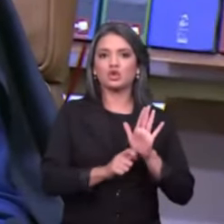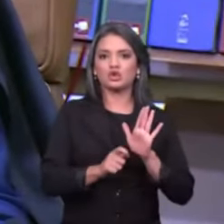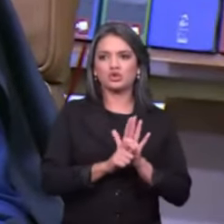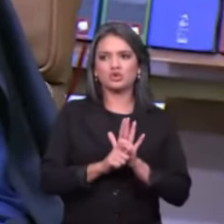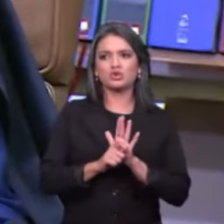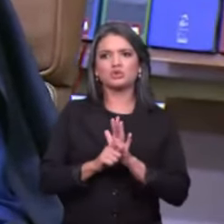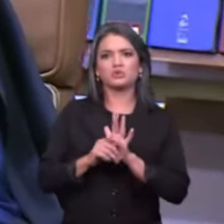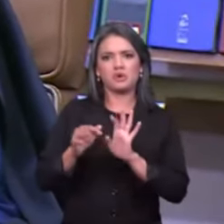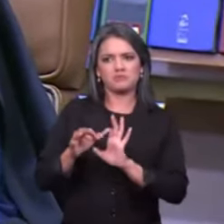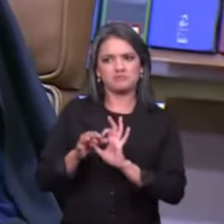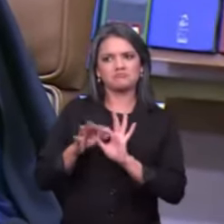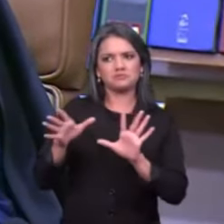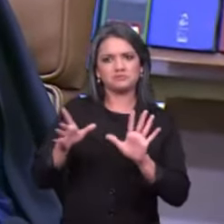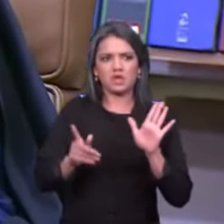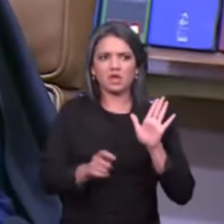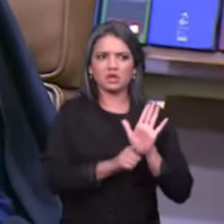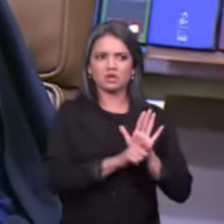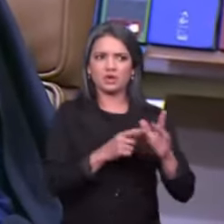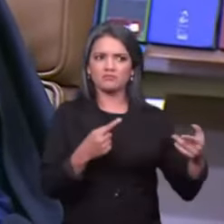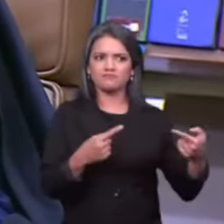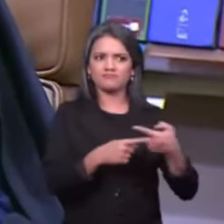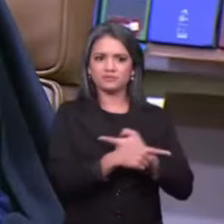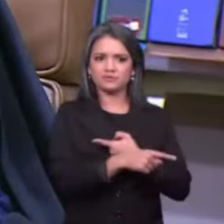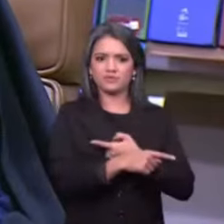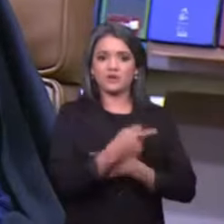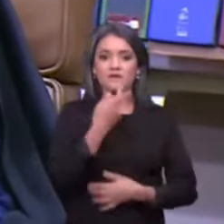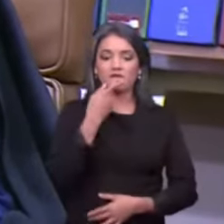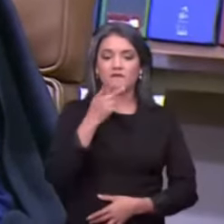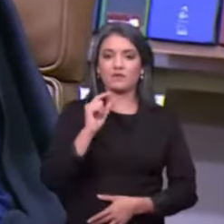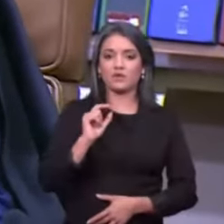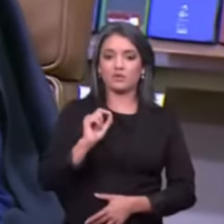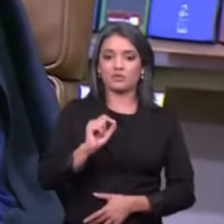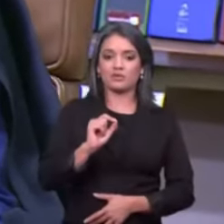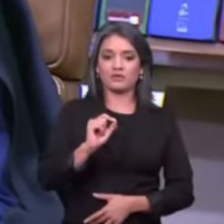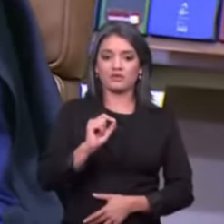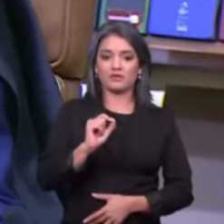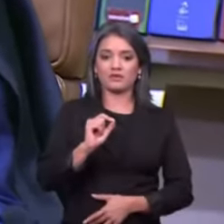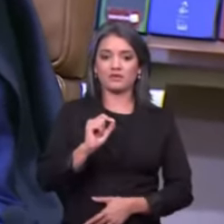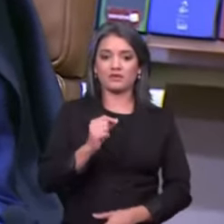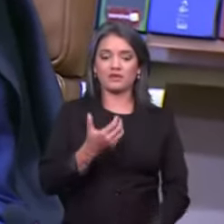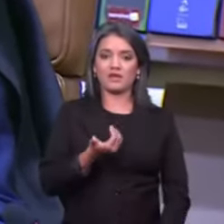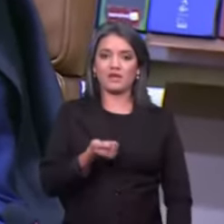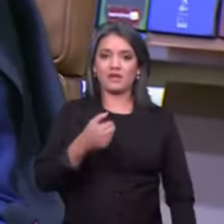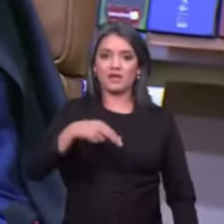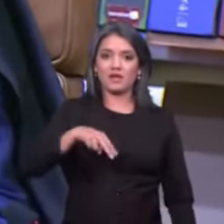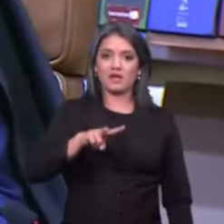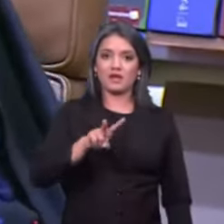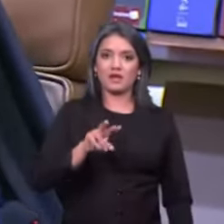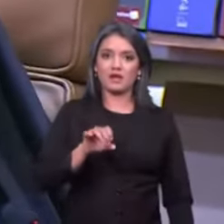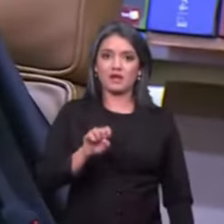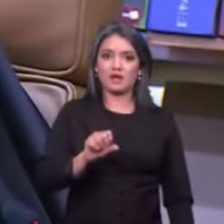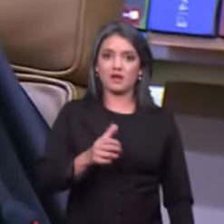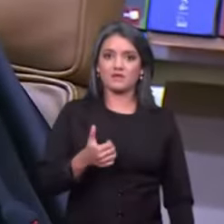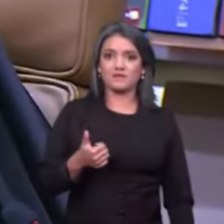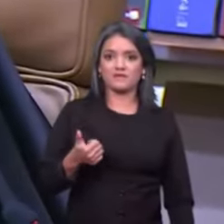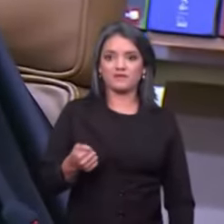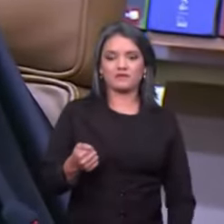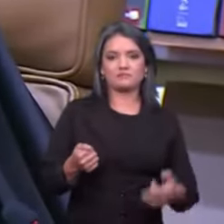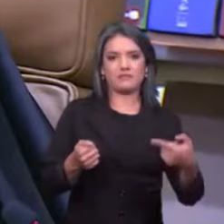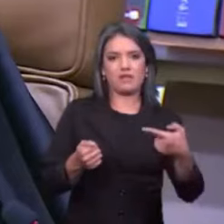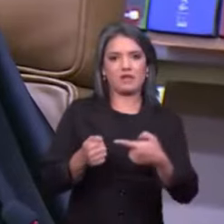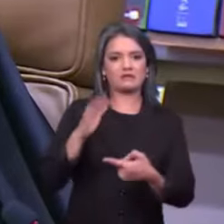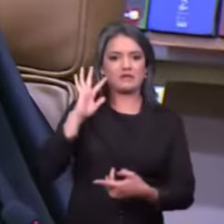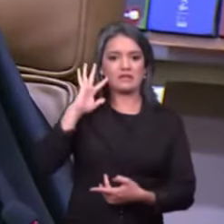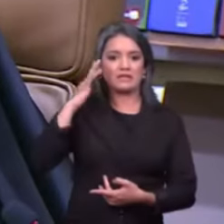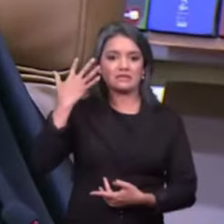ela diz que cabe à Anvisa dizer o que é lícito e o que é ilícito.